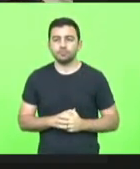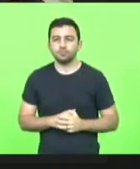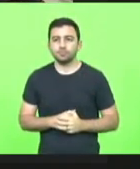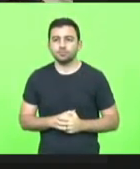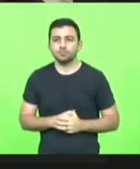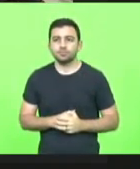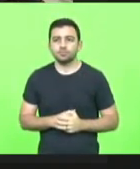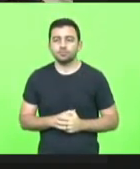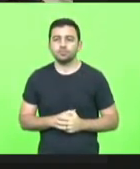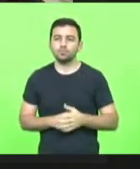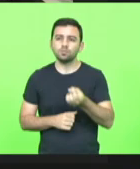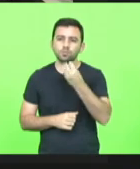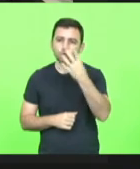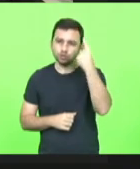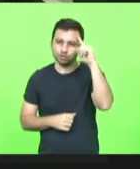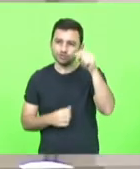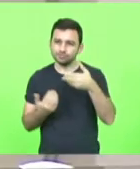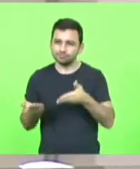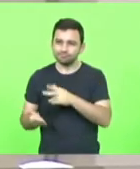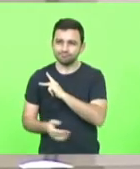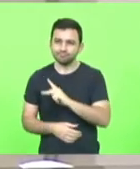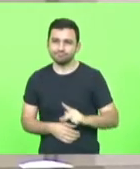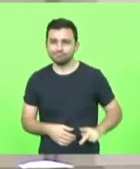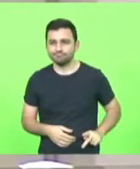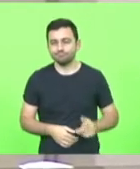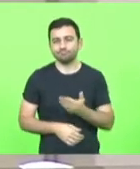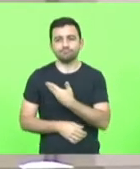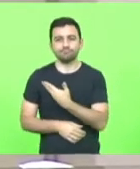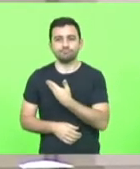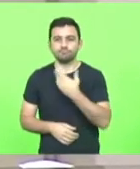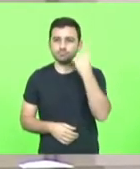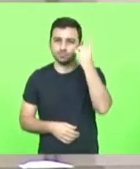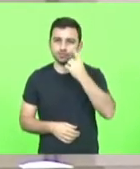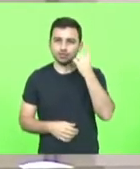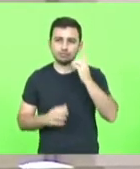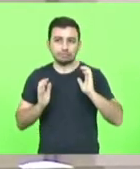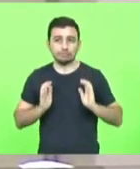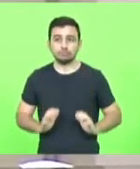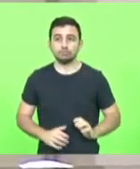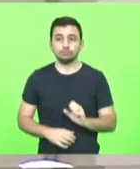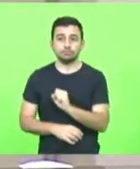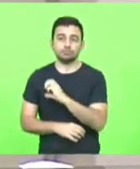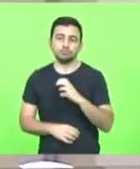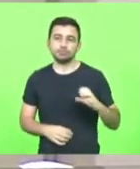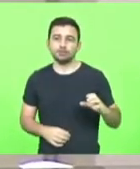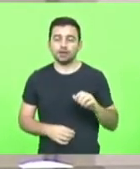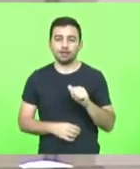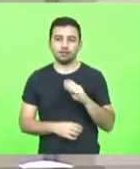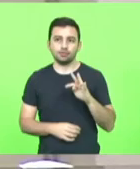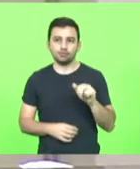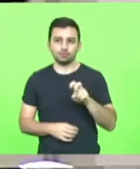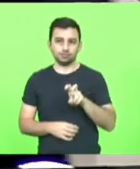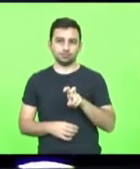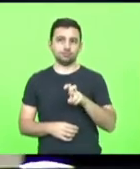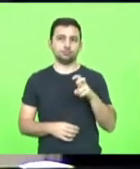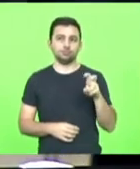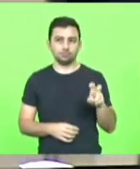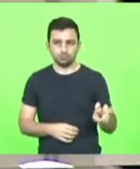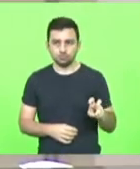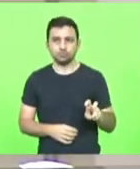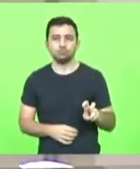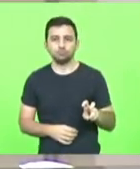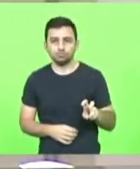Bom dia, senhor presidente, colegas deputados, cidadãos catarinenses. Ata da 55ª Sessão